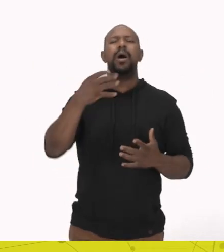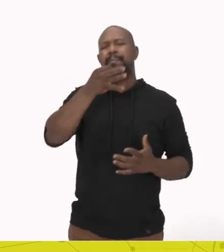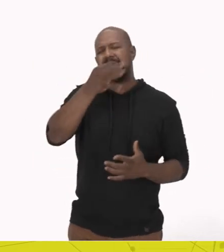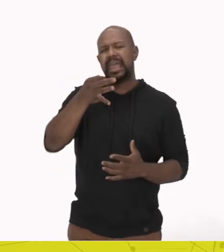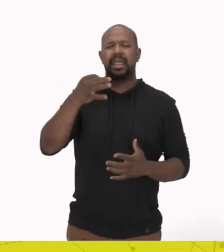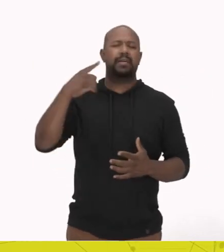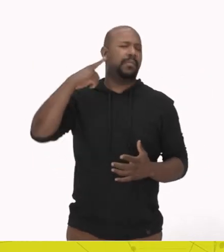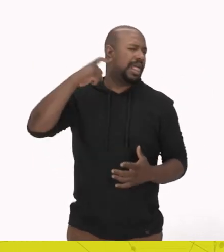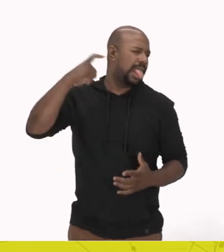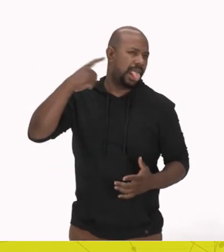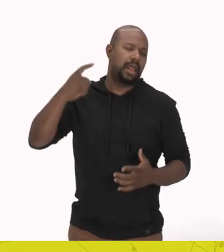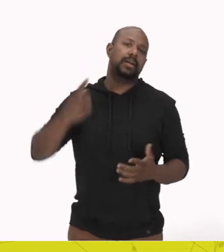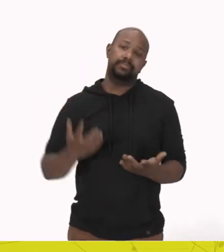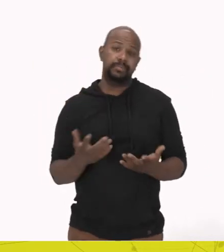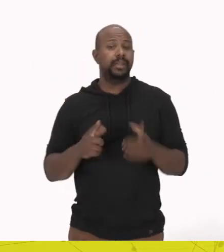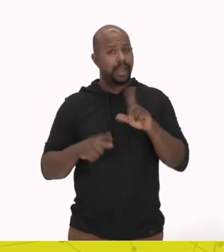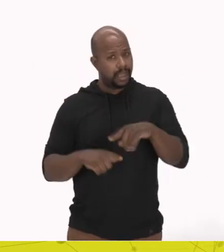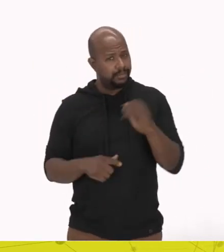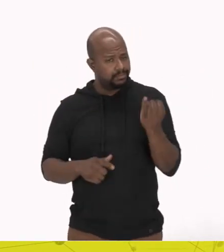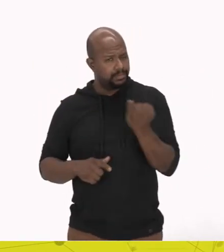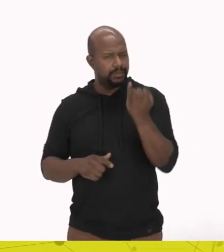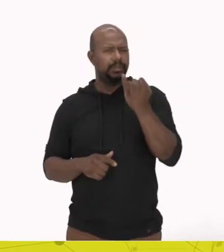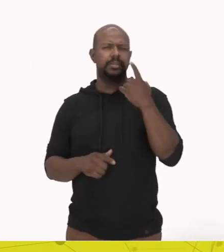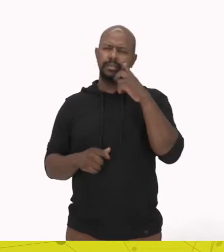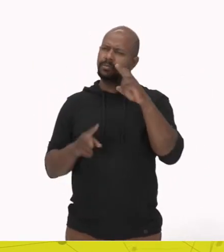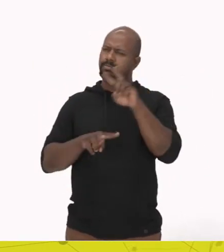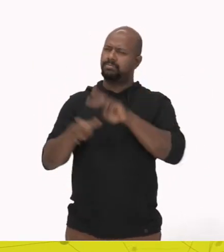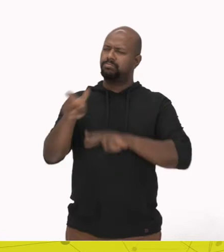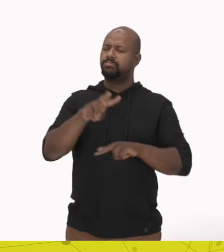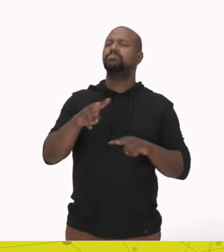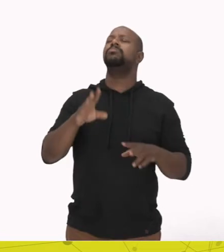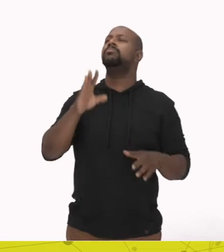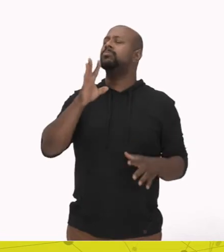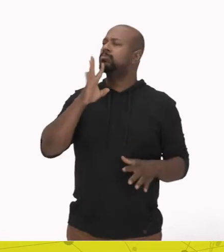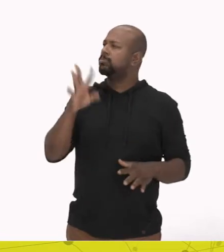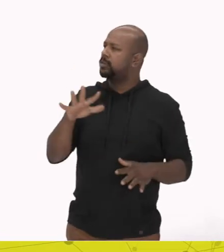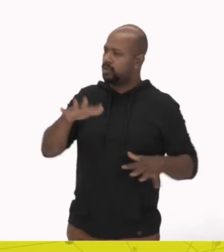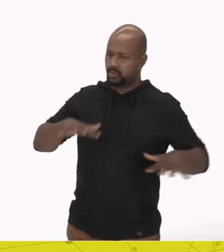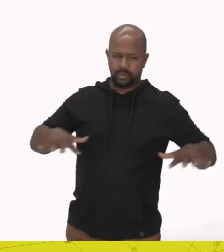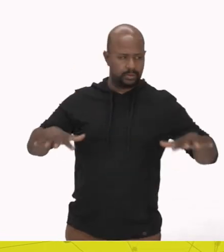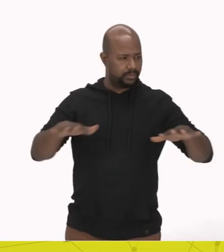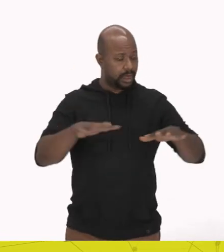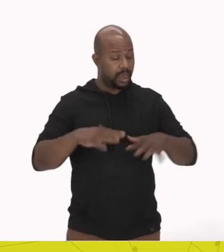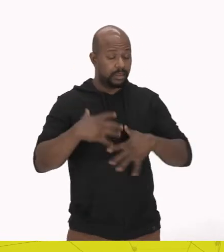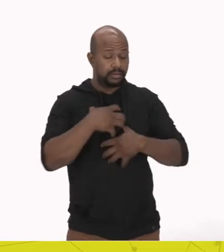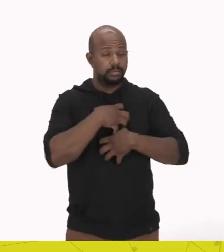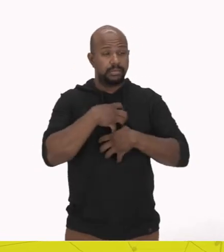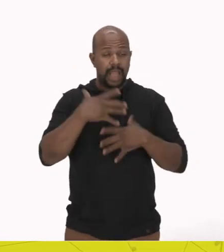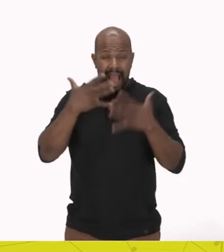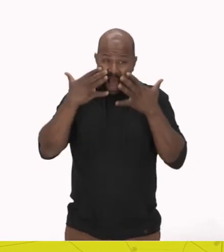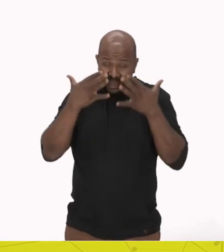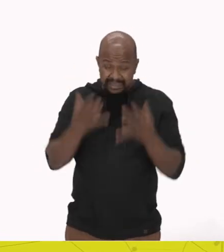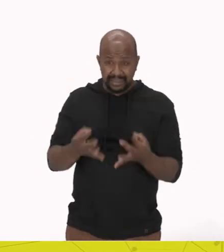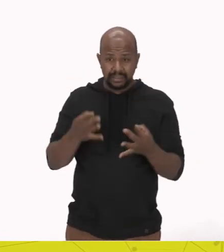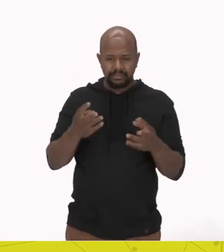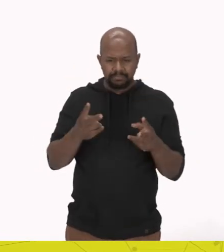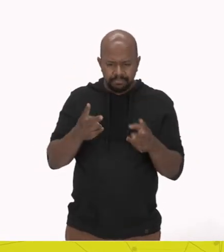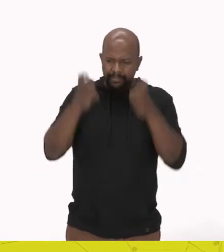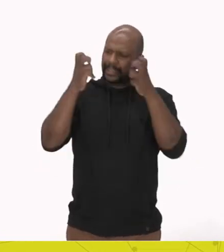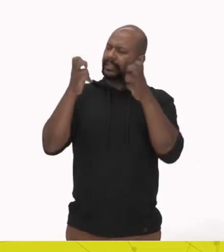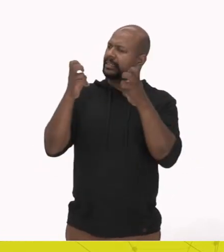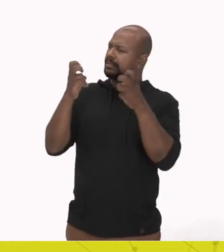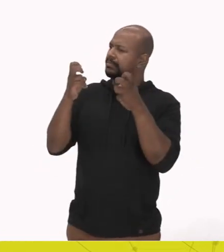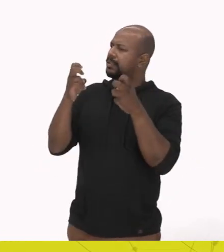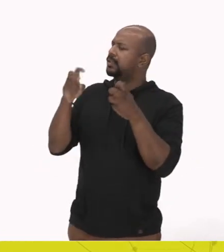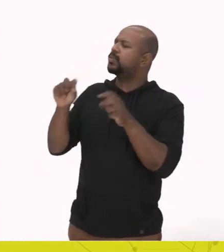ruídos específicos. Então é importante reconhecer o espaço, você esteja atento